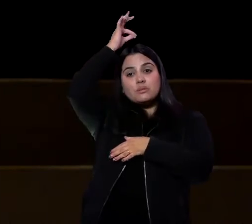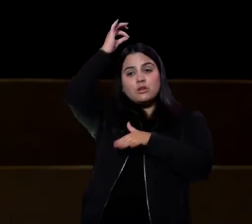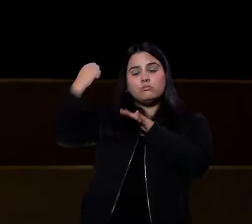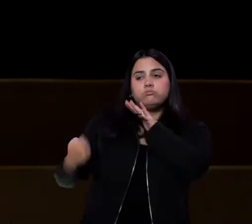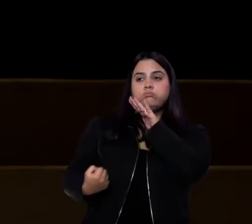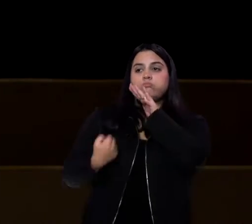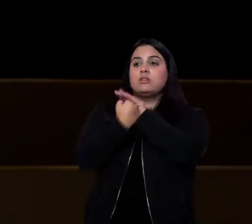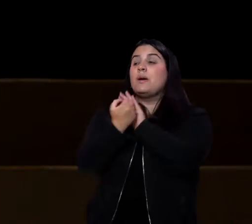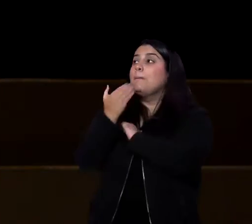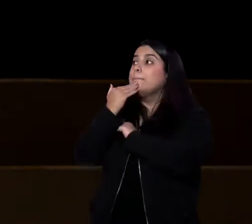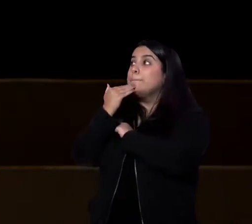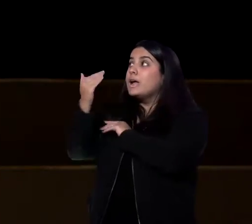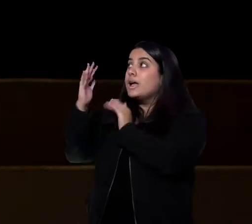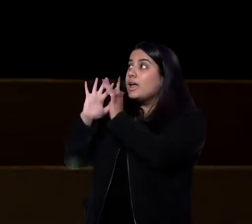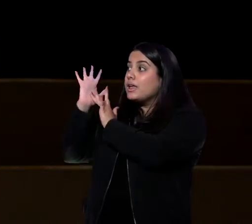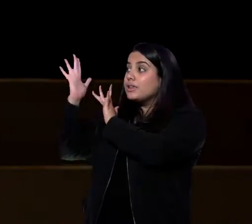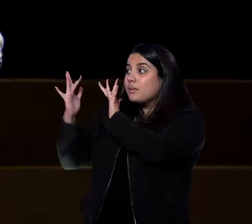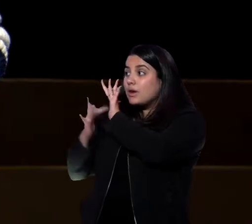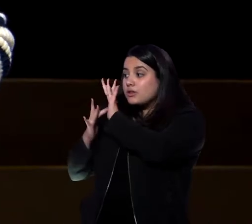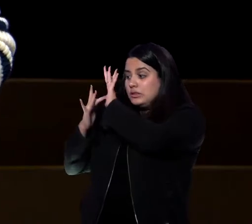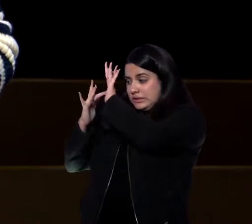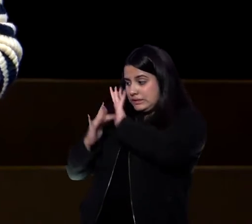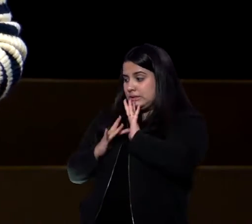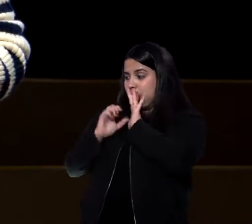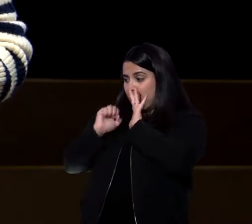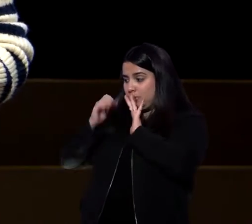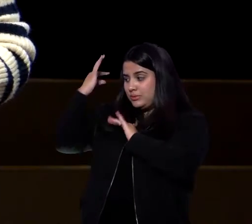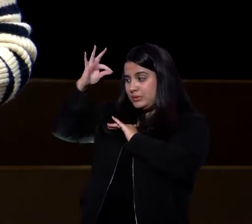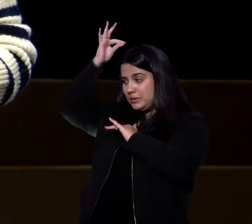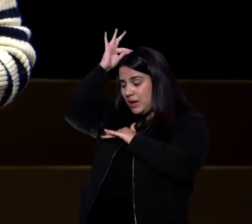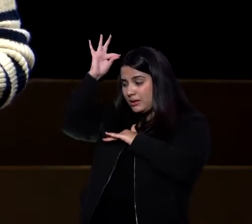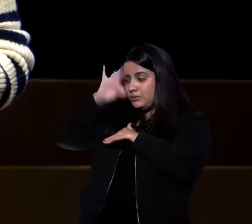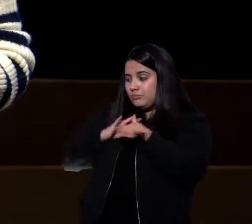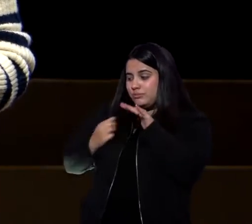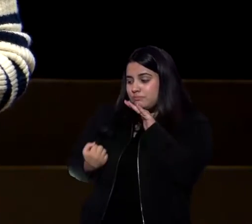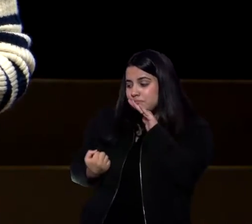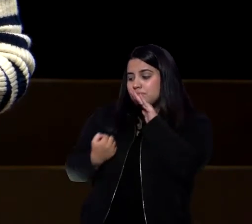Peça para Jesus, para que Ele te encha com o Espírito dEle.